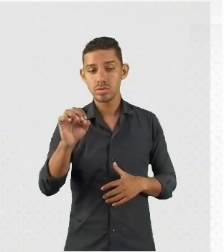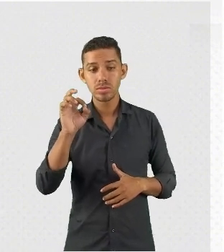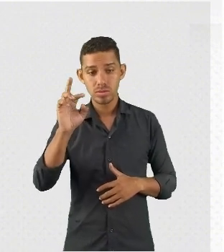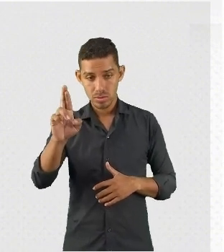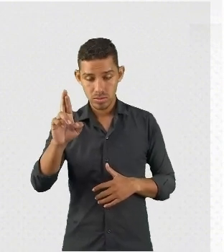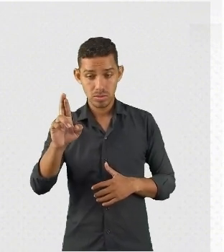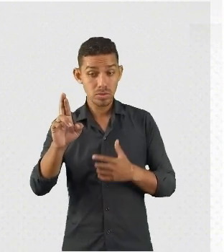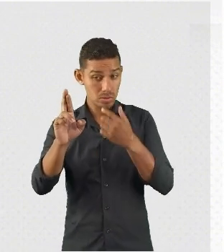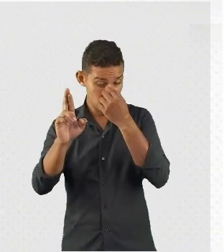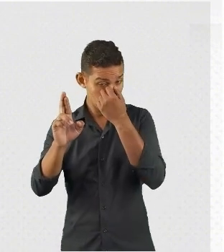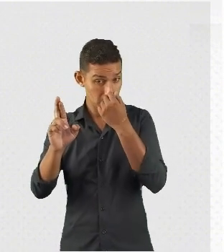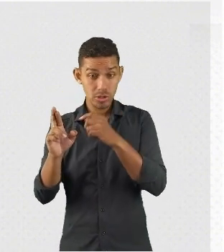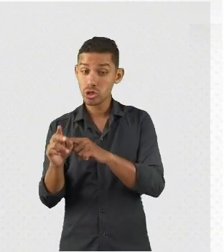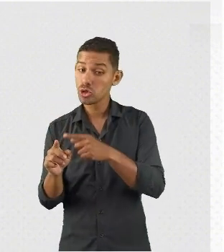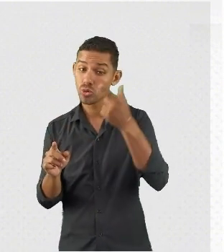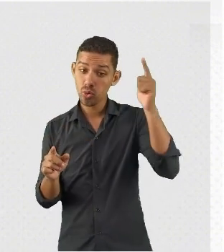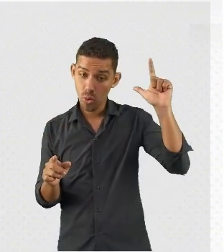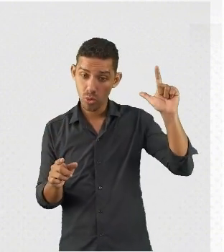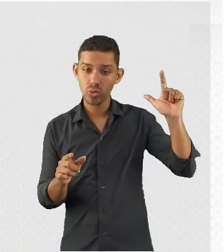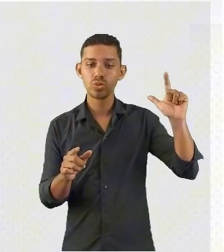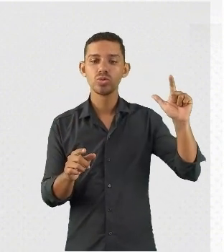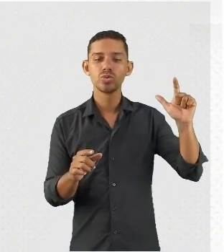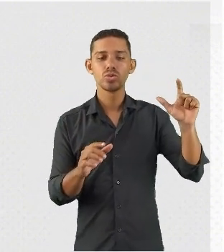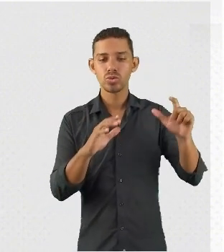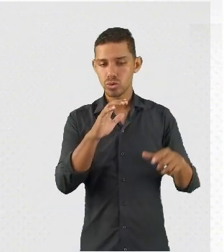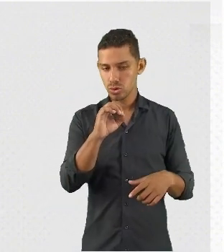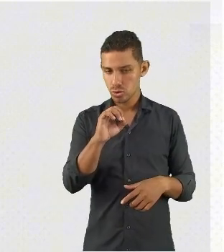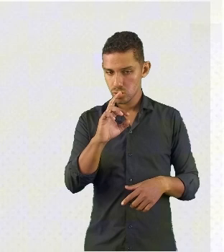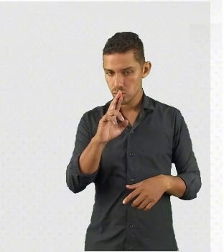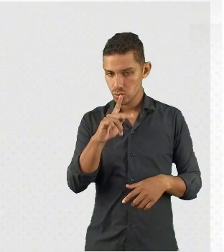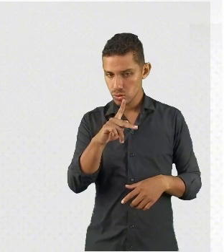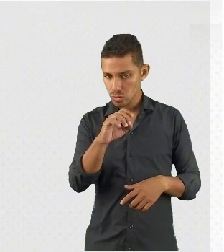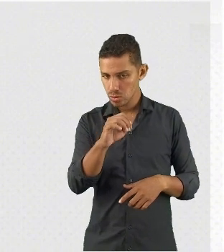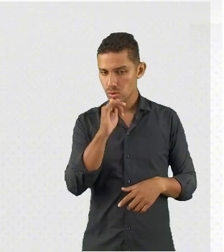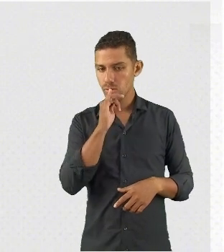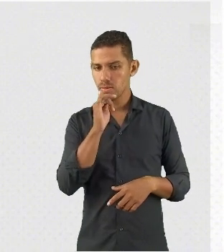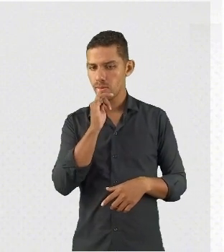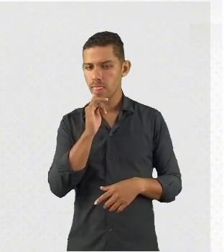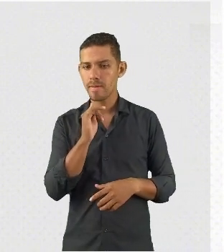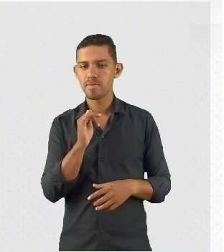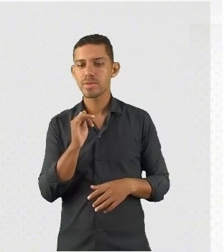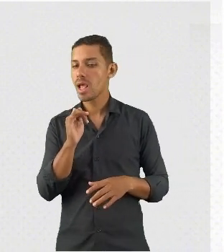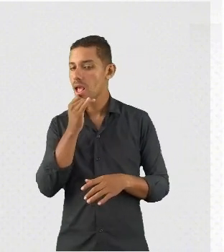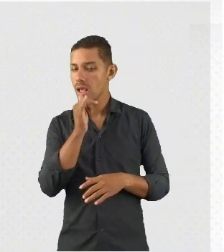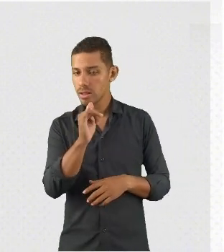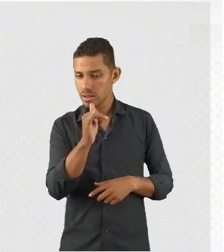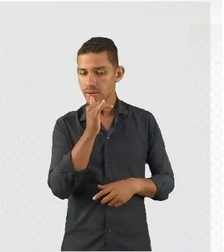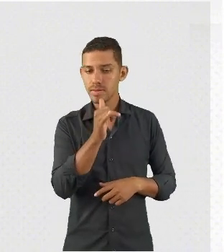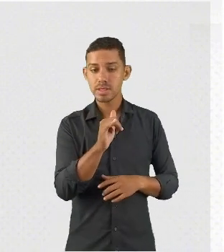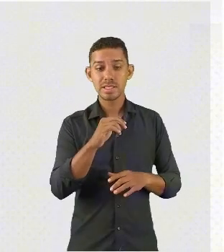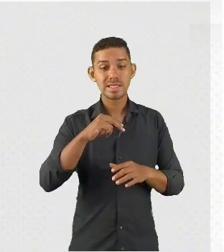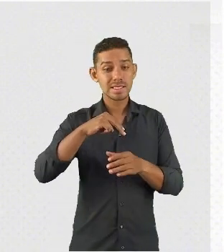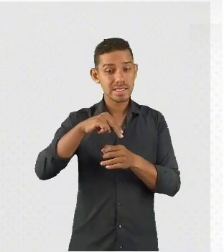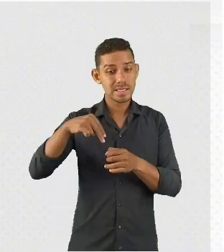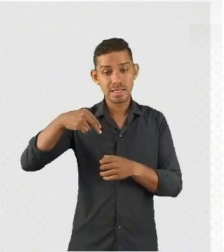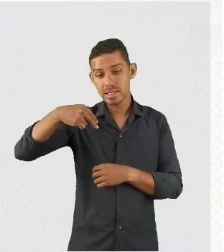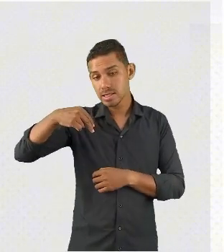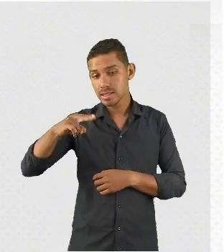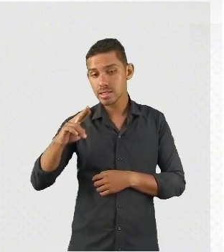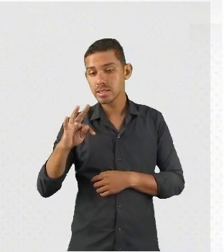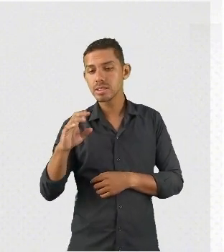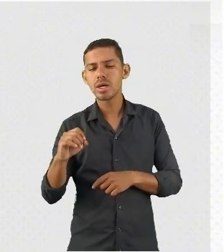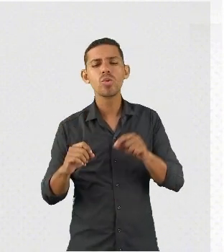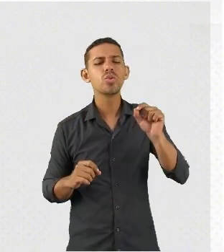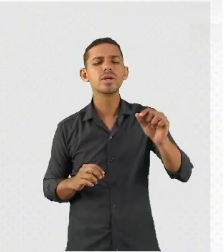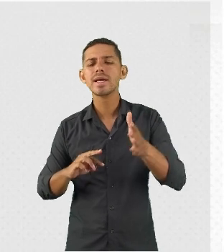outro corpo, um condutor eletricamente neutro. Ah, o que é um condutor? Eu vou falar rápido